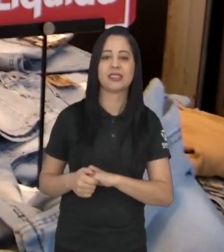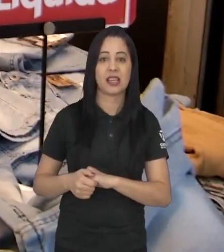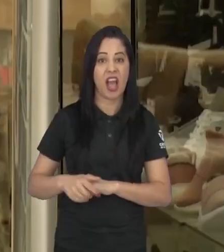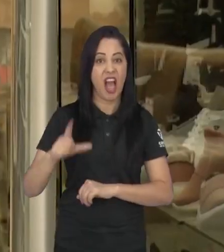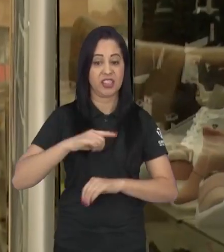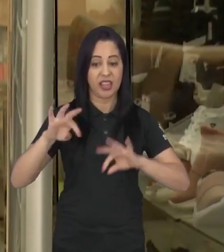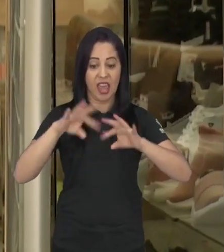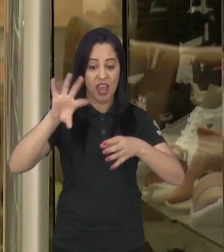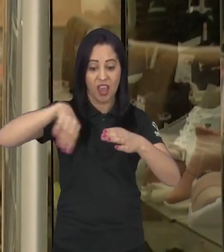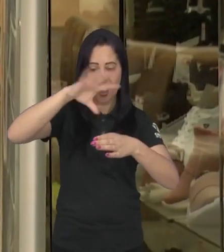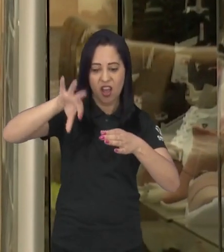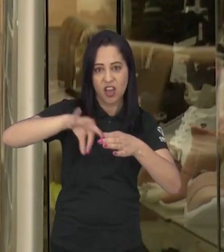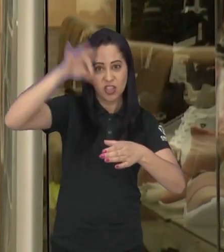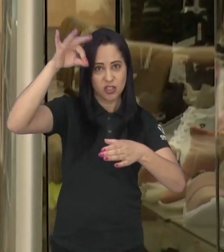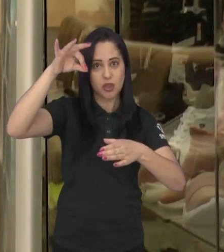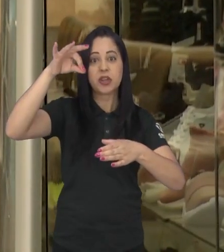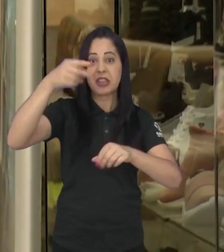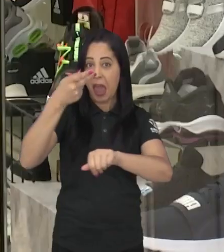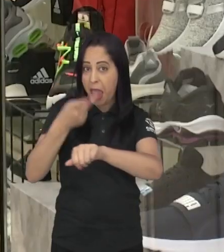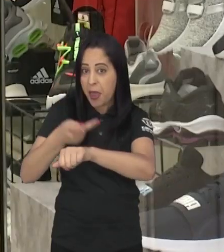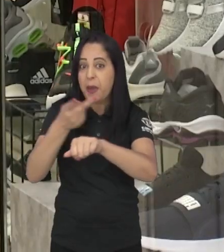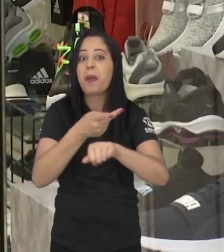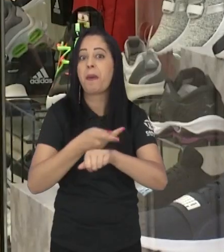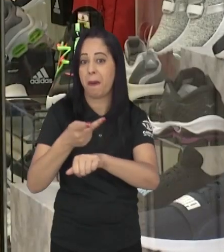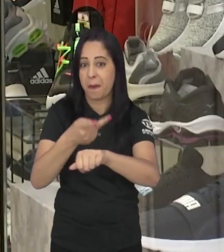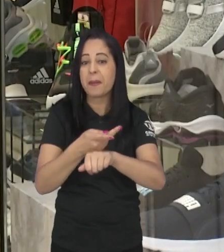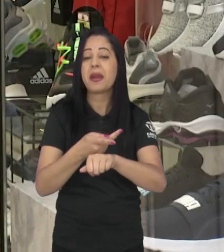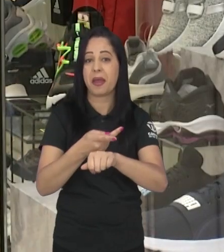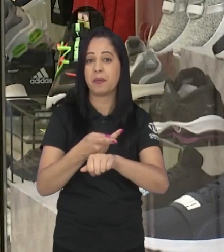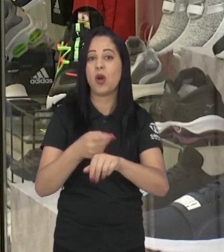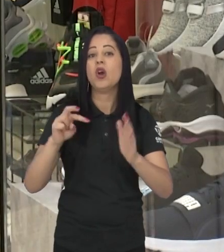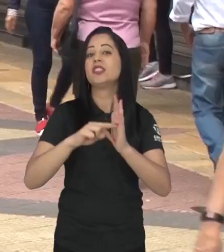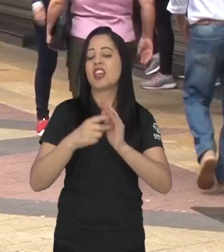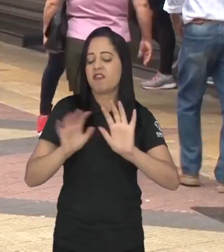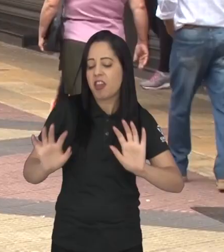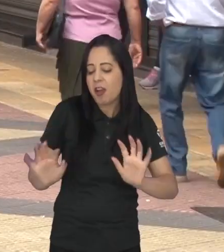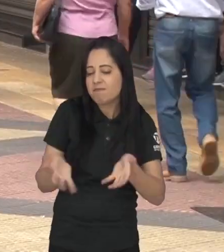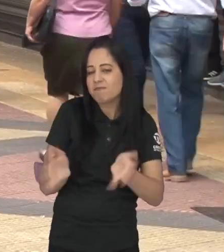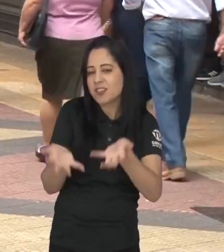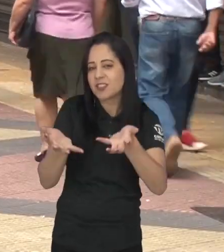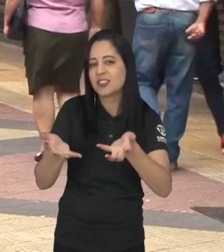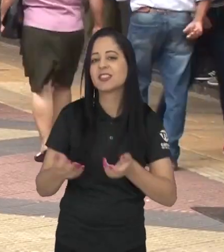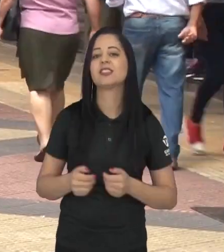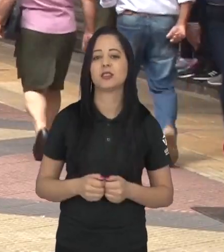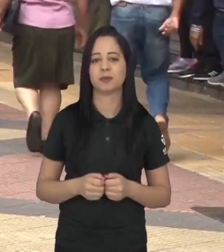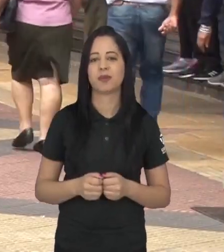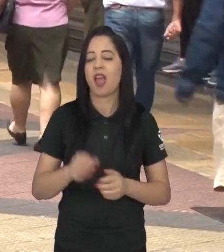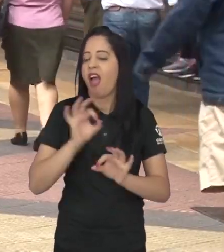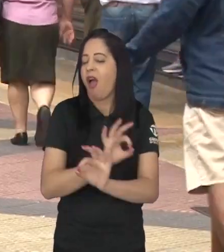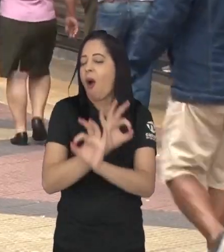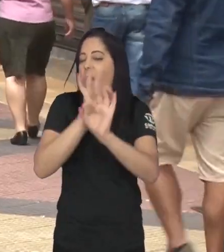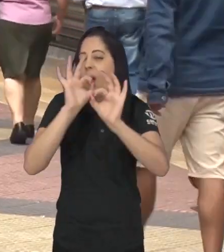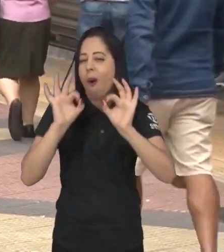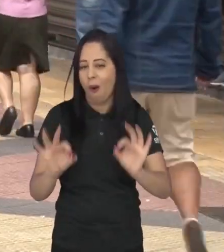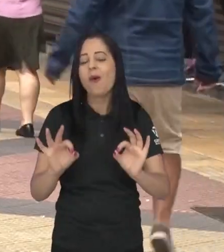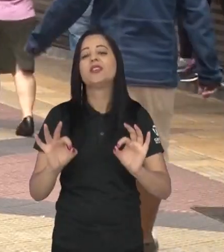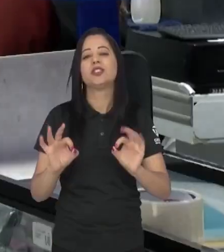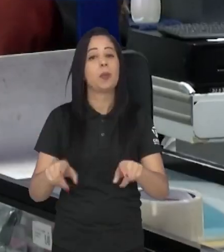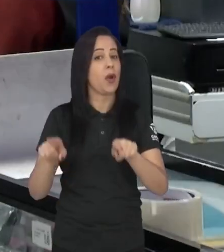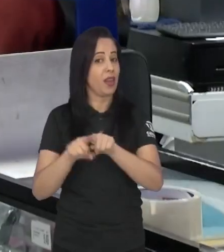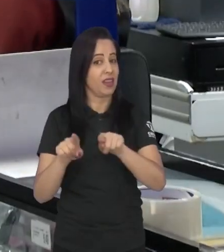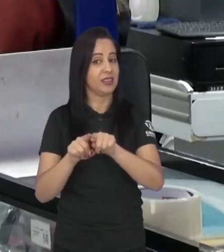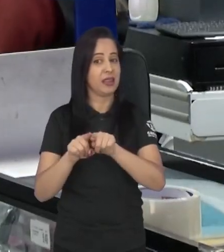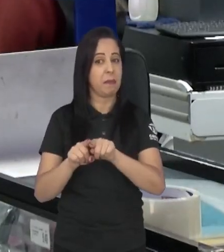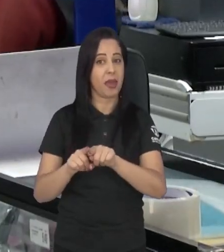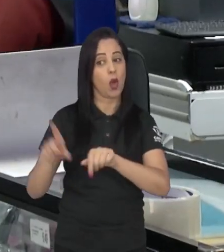Desta vez serão sorteados até prêmios para quem comprar em algumas lojas do centro, uma iniciativa proposta pela ACI, o